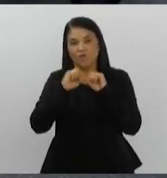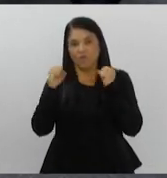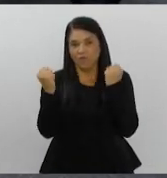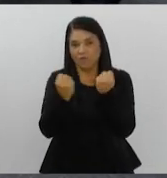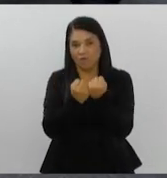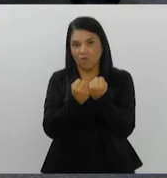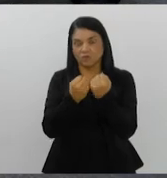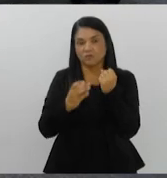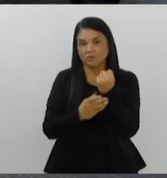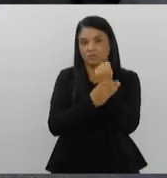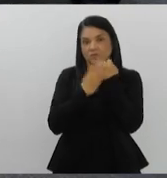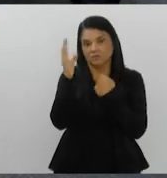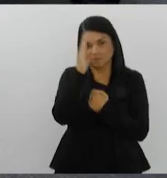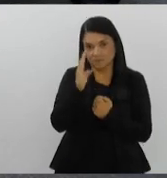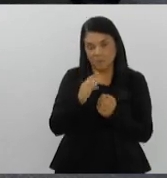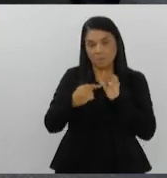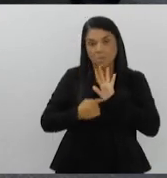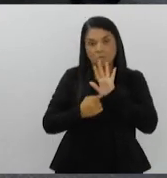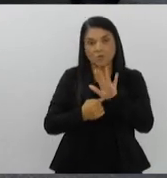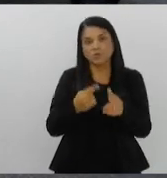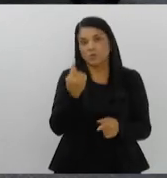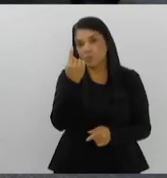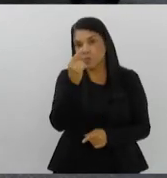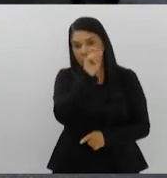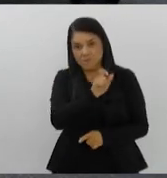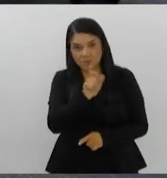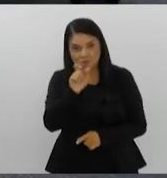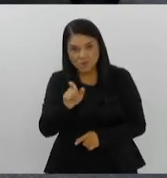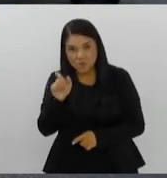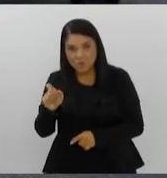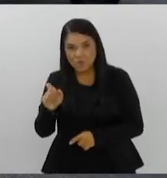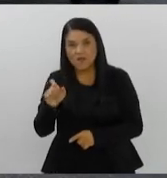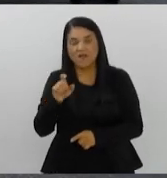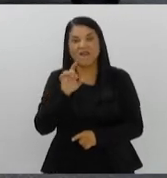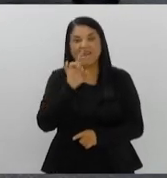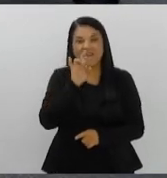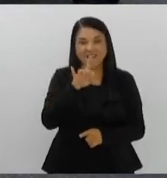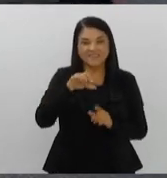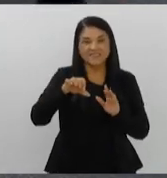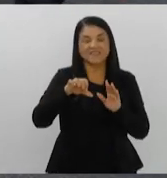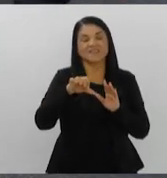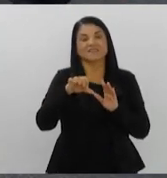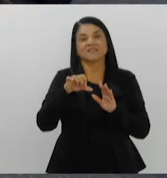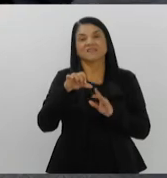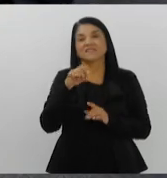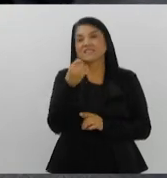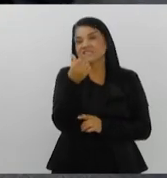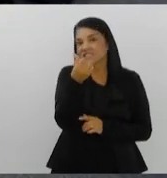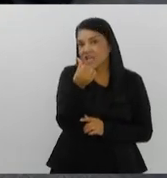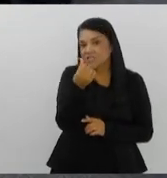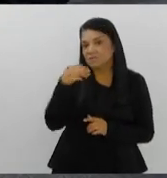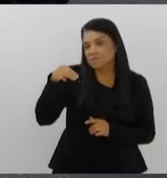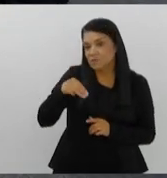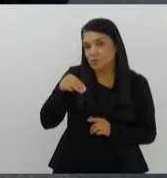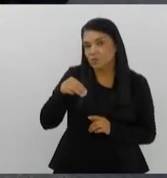Pública mostram que uma pessoa é vítima do crime a cada 6 minutos. Ademais, o número